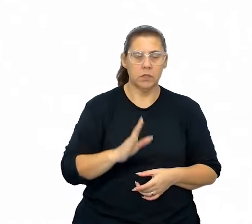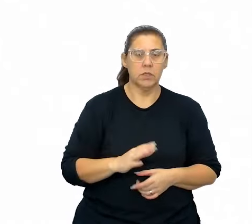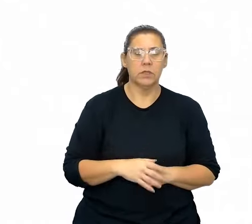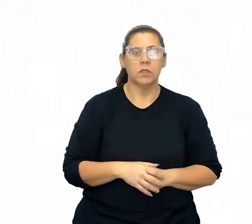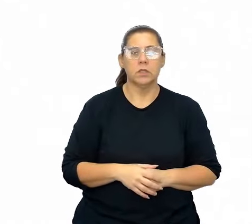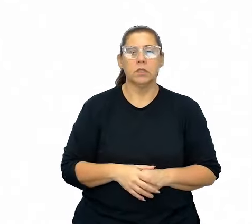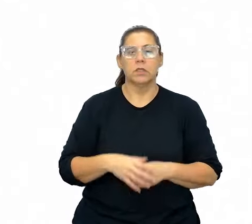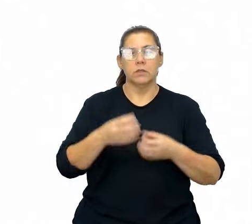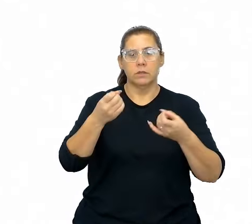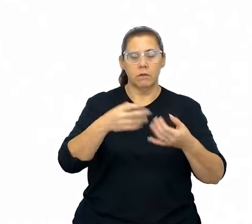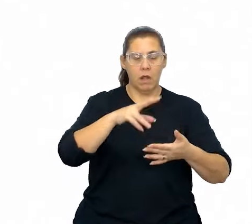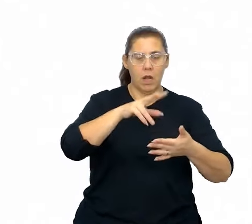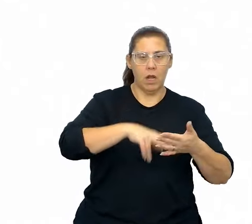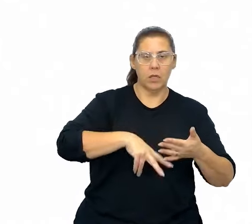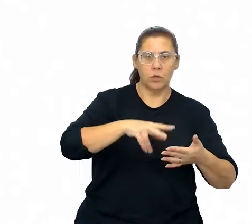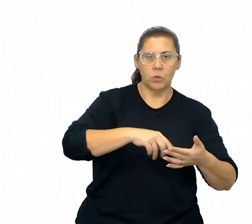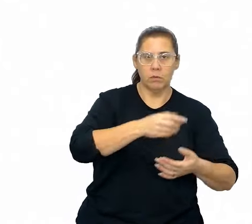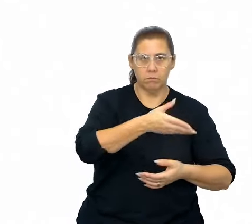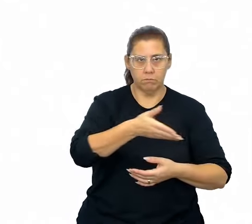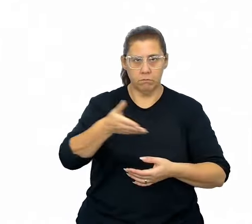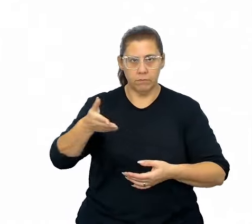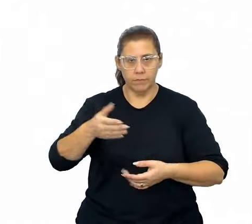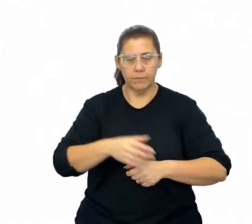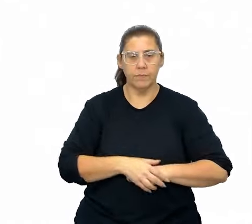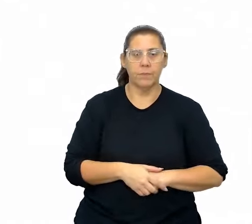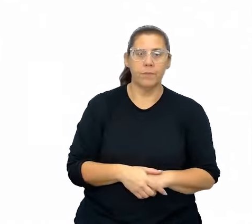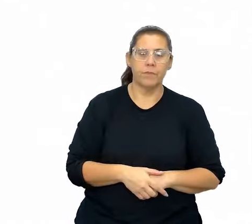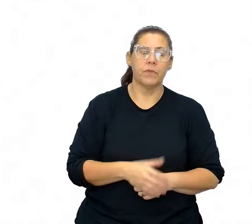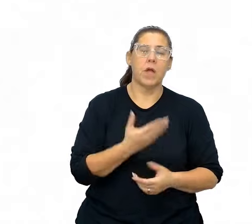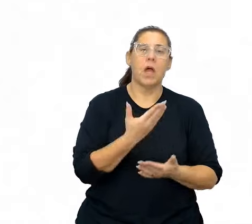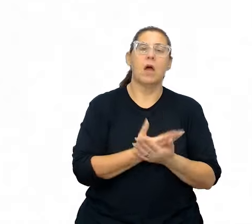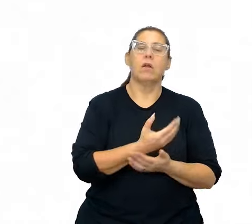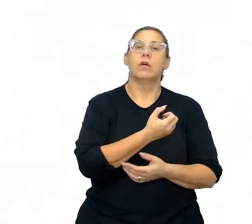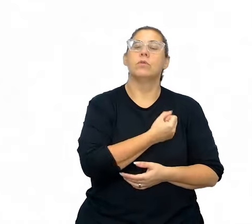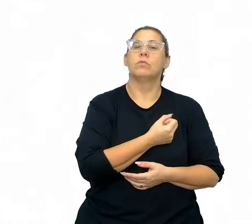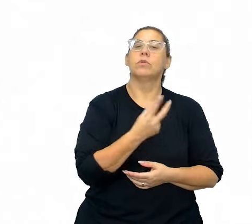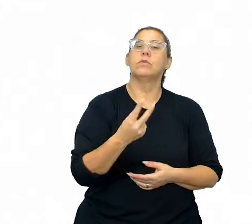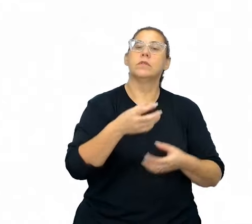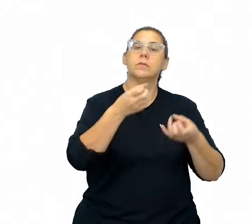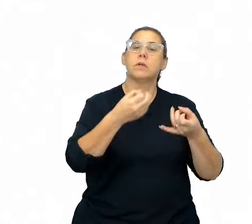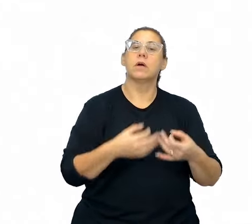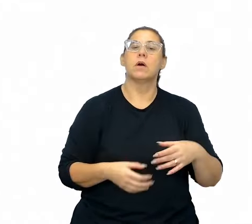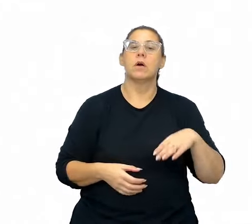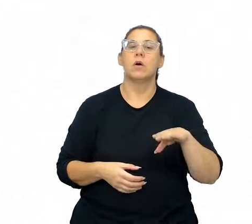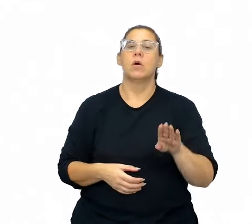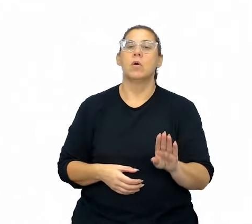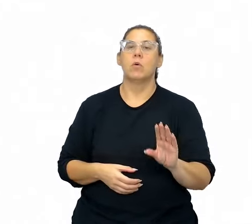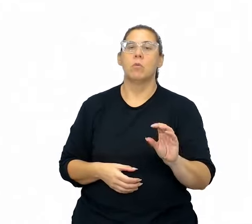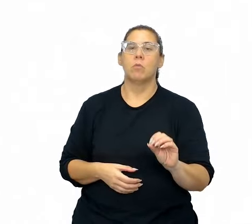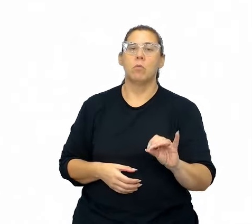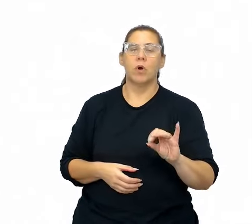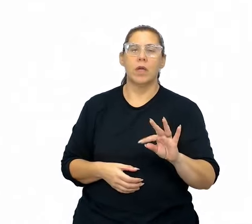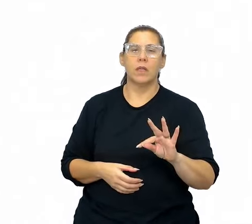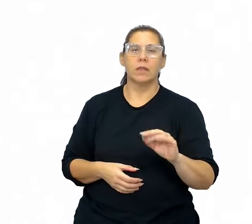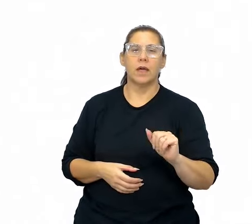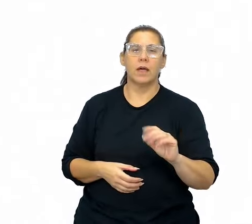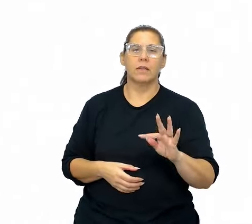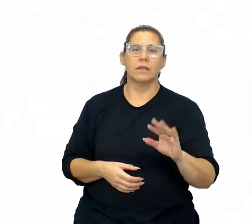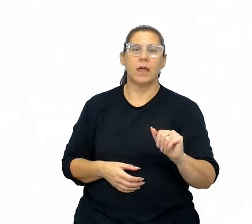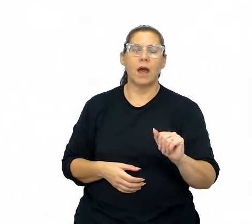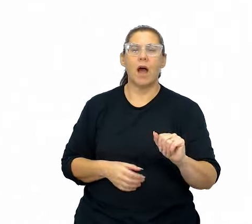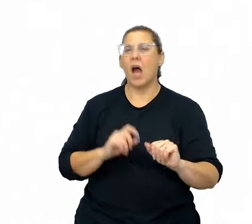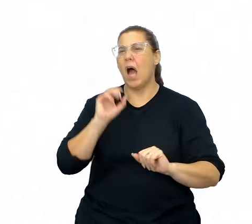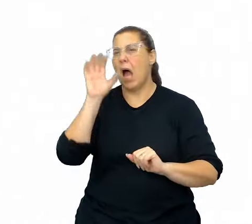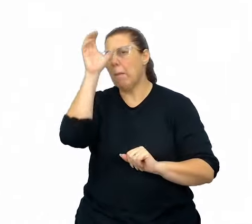Eu farei a leitura para vocês. Então, a aula 2 vai falar sobre o Boitatá. O que vamos